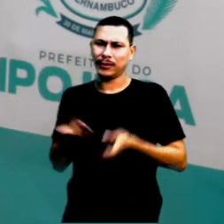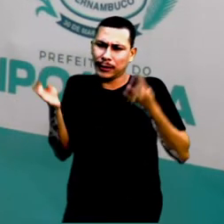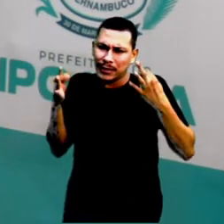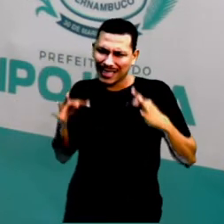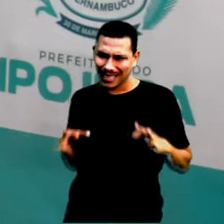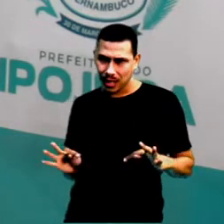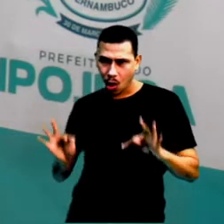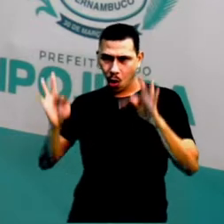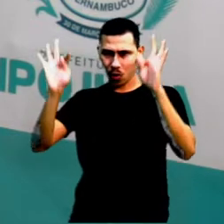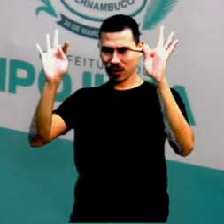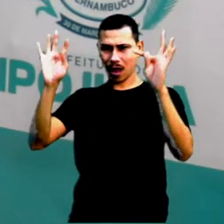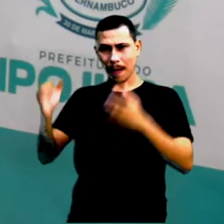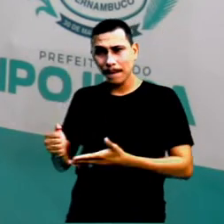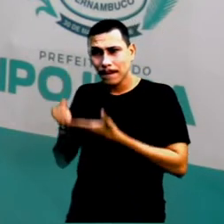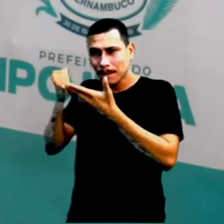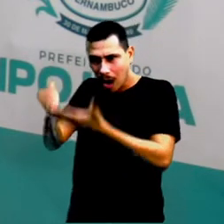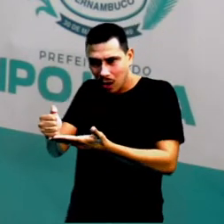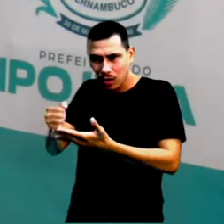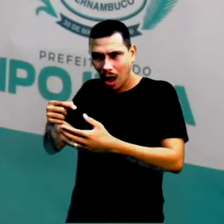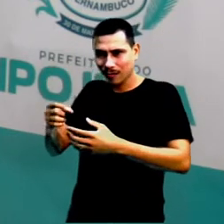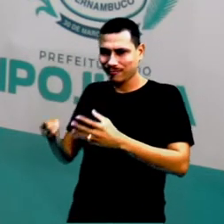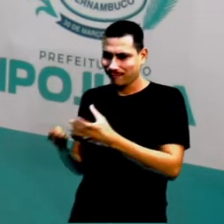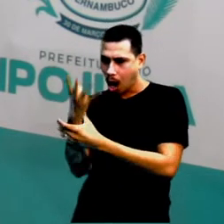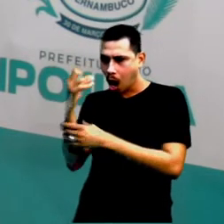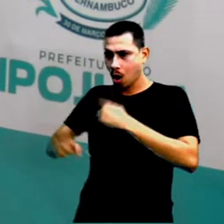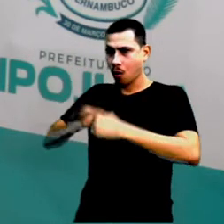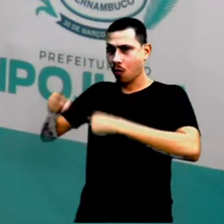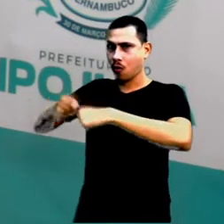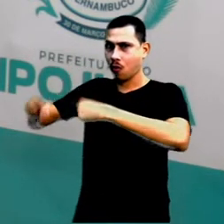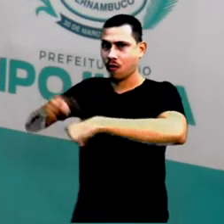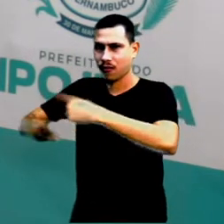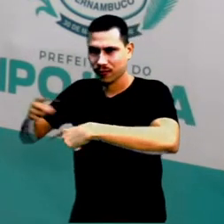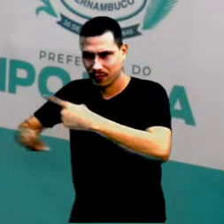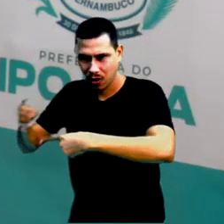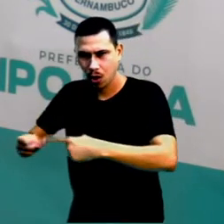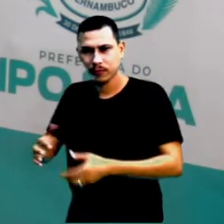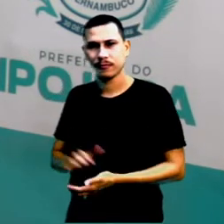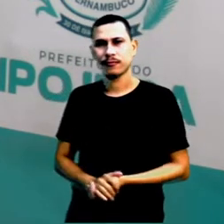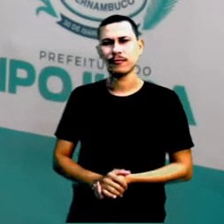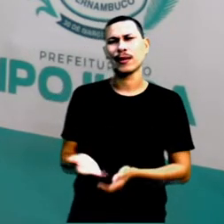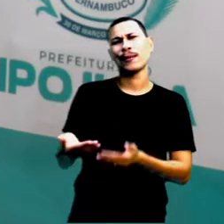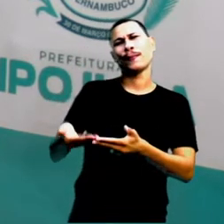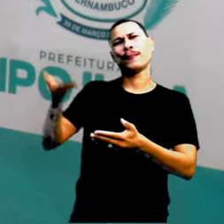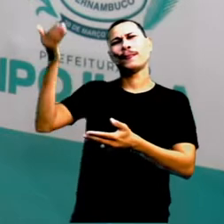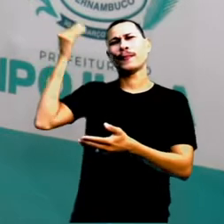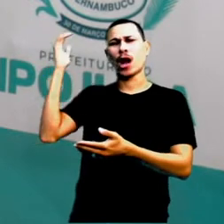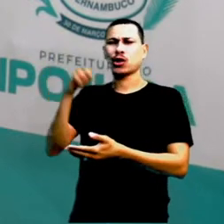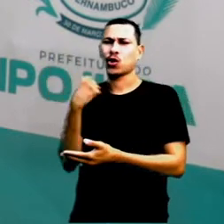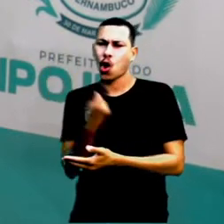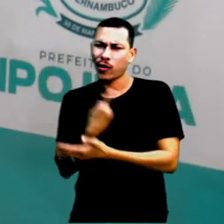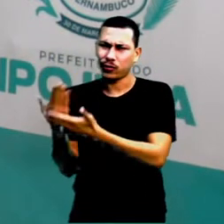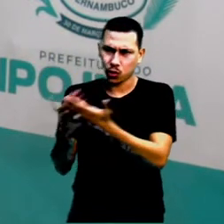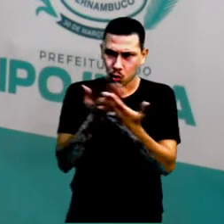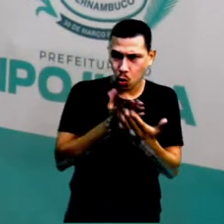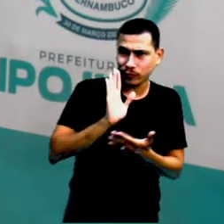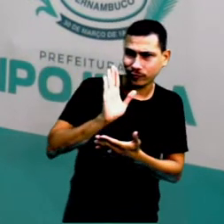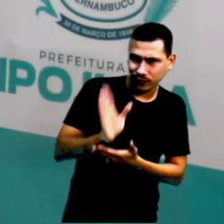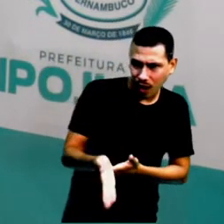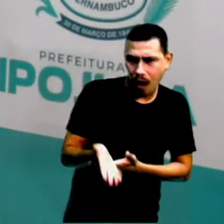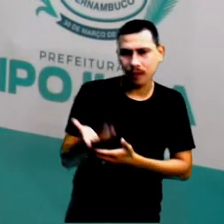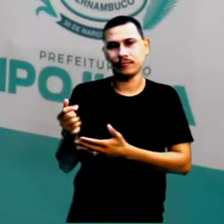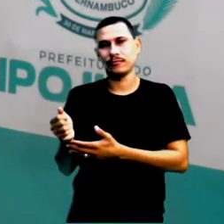aumentar essa produção. Antes, como a gente já viu em algumas aulas de história, de geografia, já vimos que as